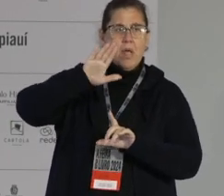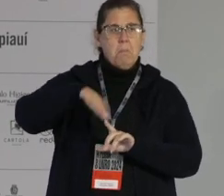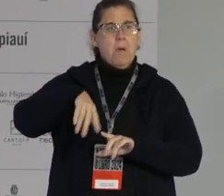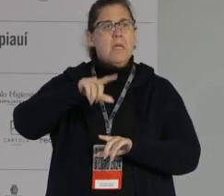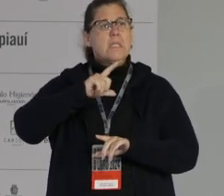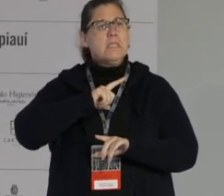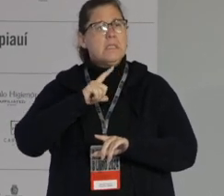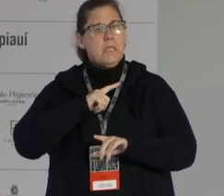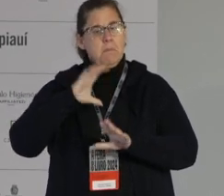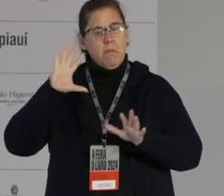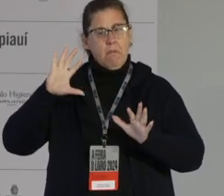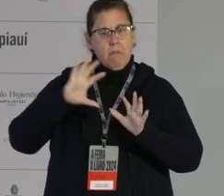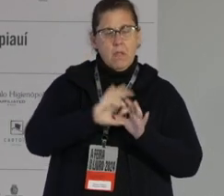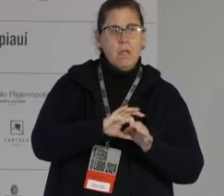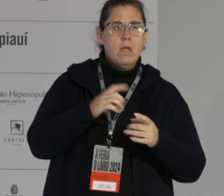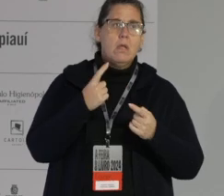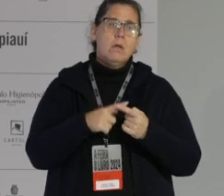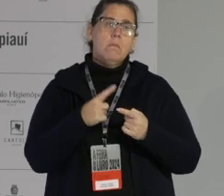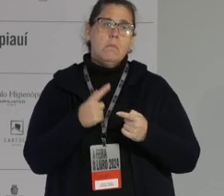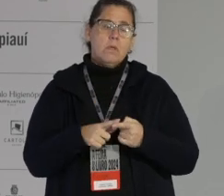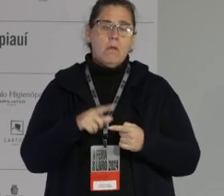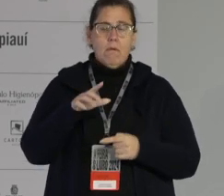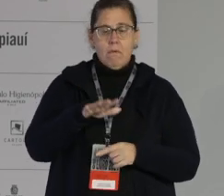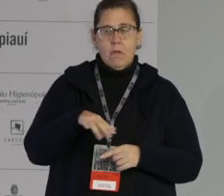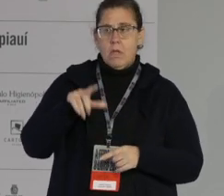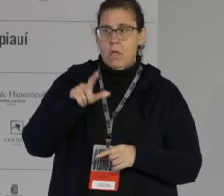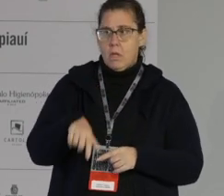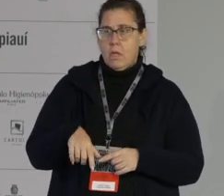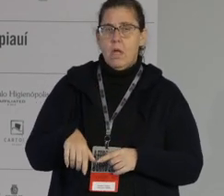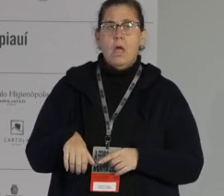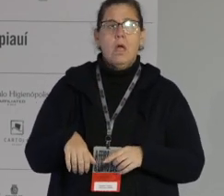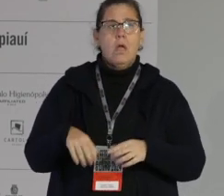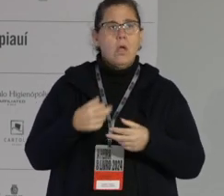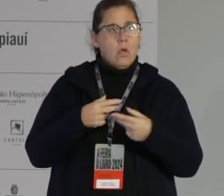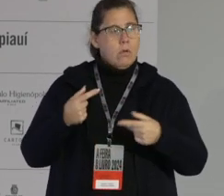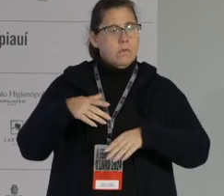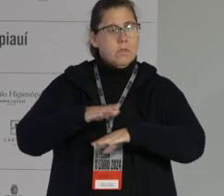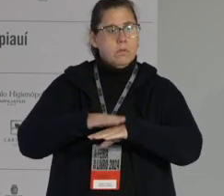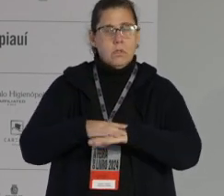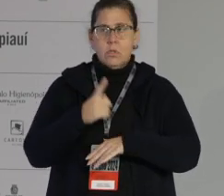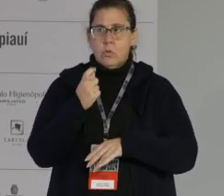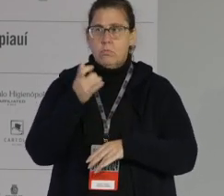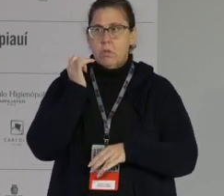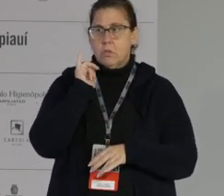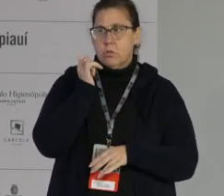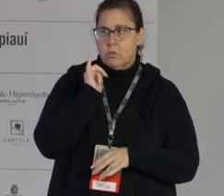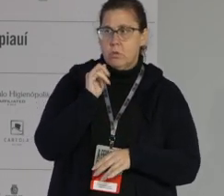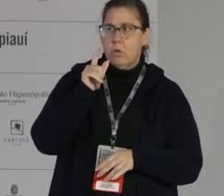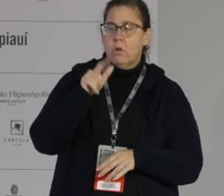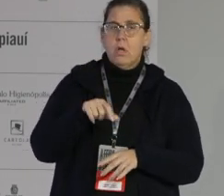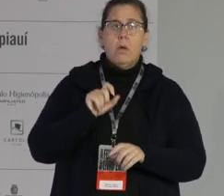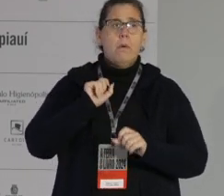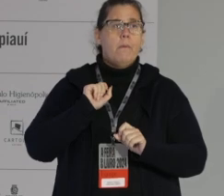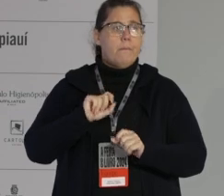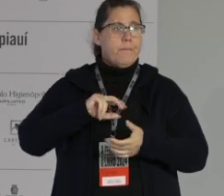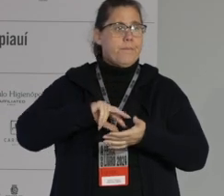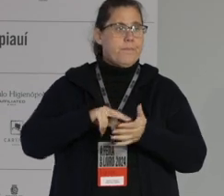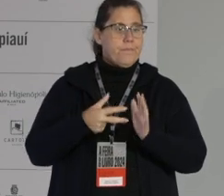muita concisão, porque Nostalgias Canibais é uma epopeia que você consegue fazer num conto. Isso é concisão